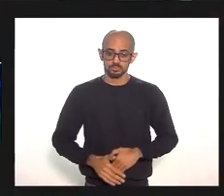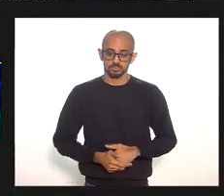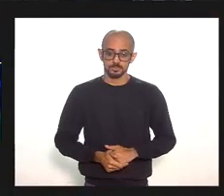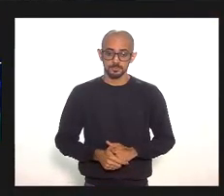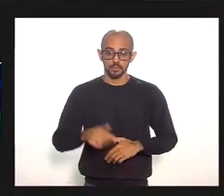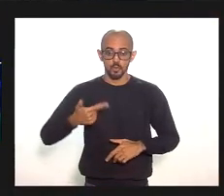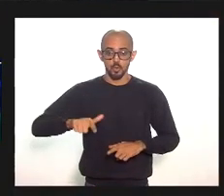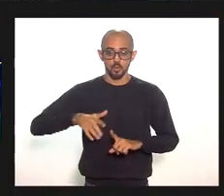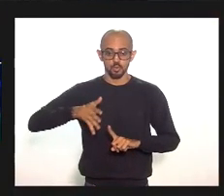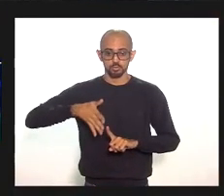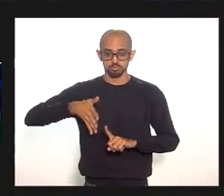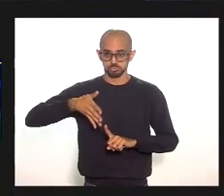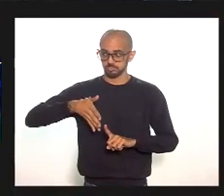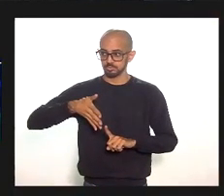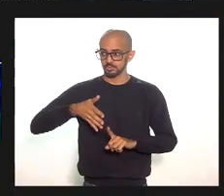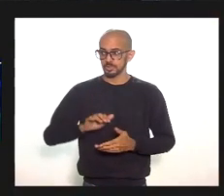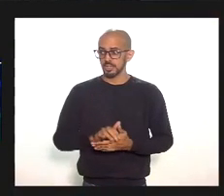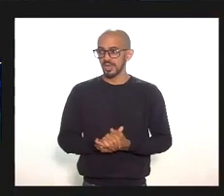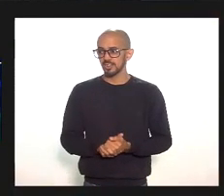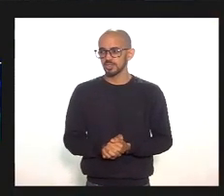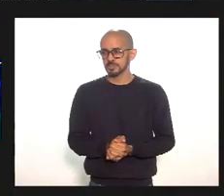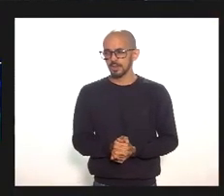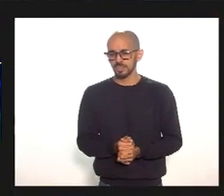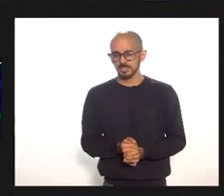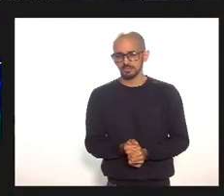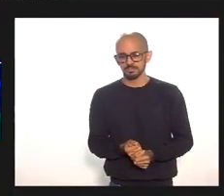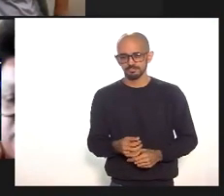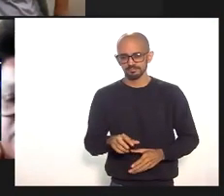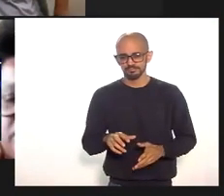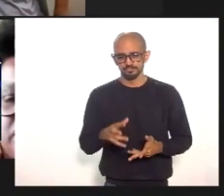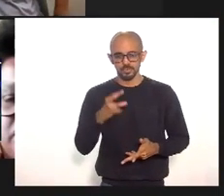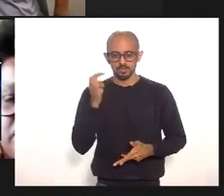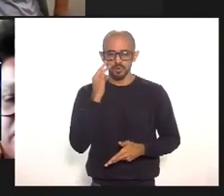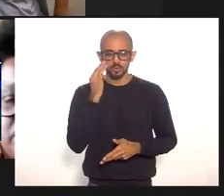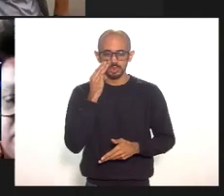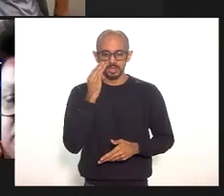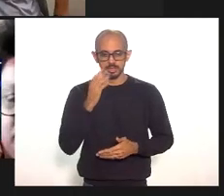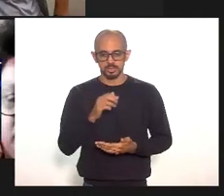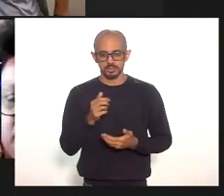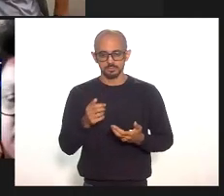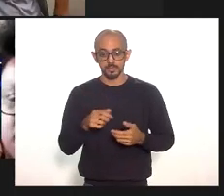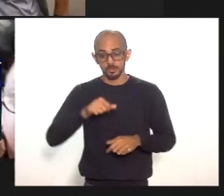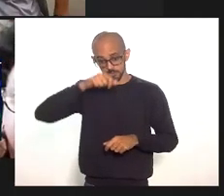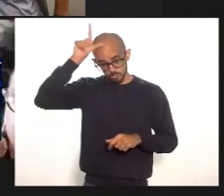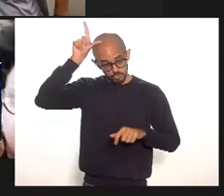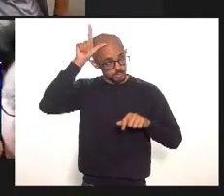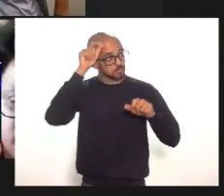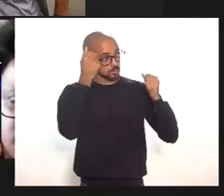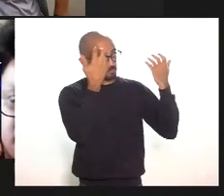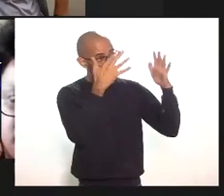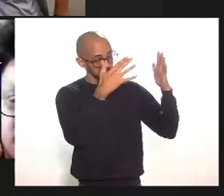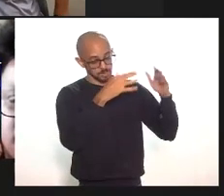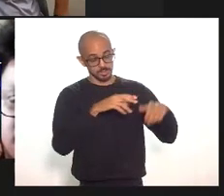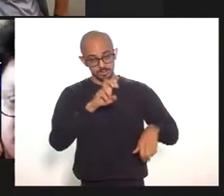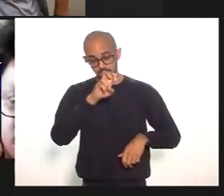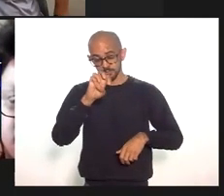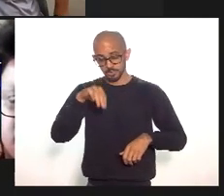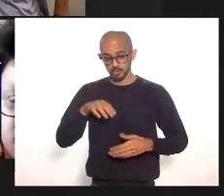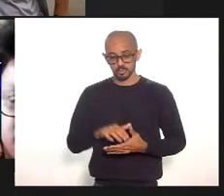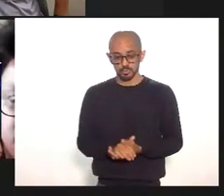Próximo orador inscrito para discutir, o deputado Valdec. Parabéns, nobre deputado Luiz Paulo, só gastou 5 minutos.